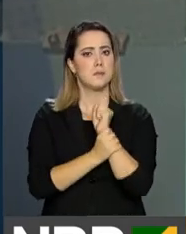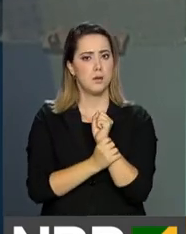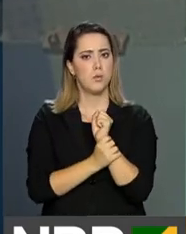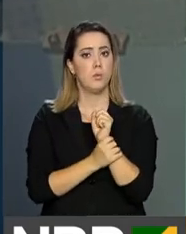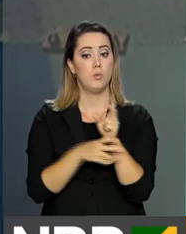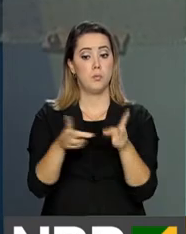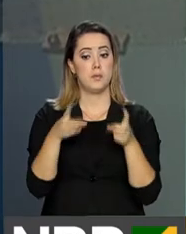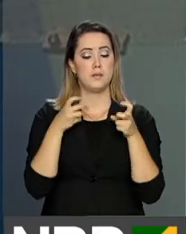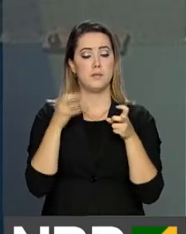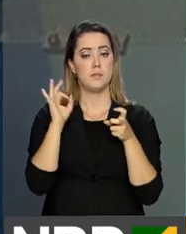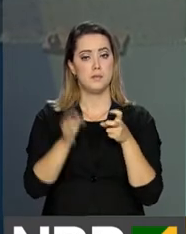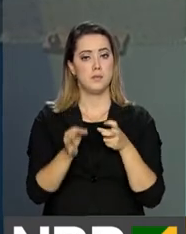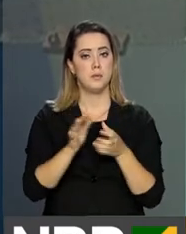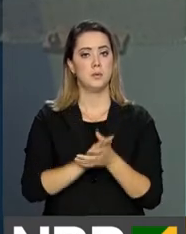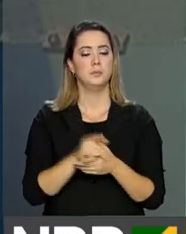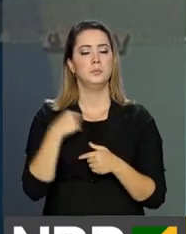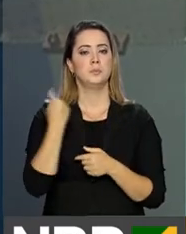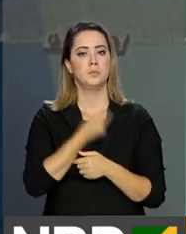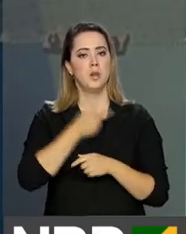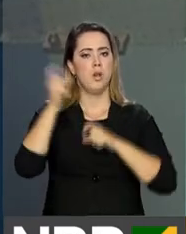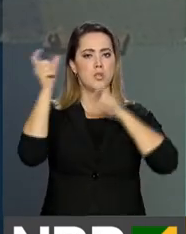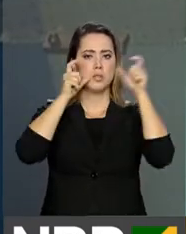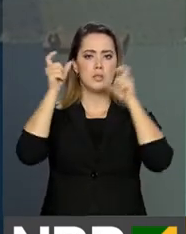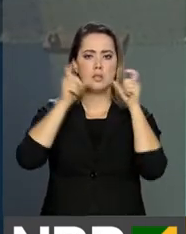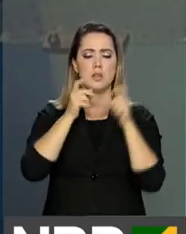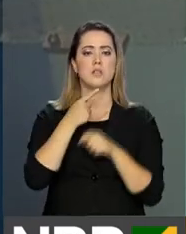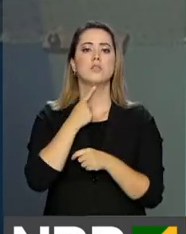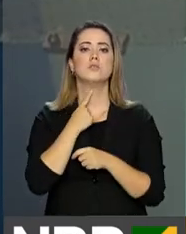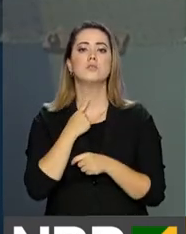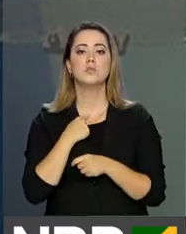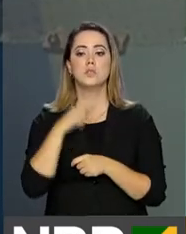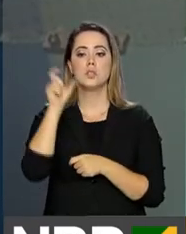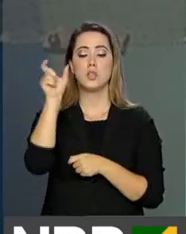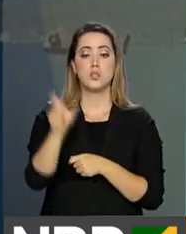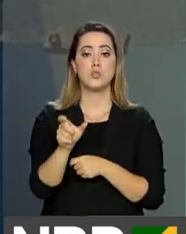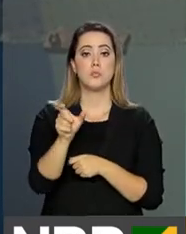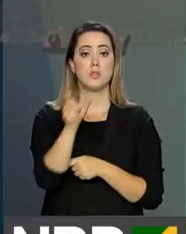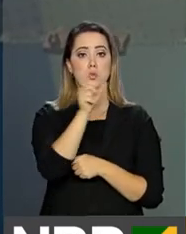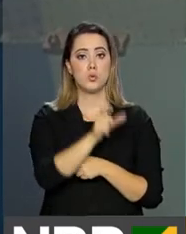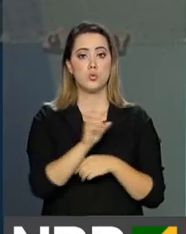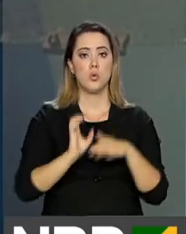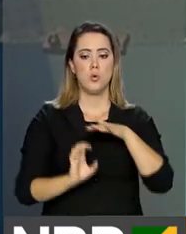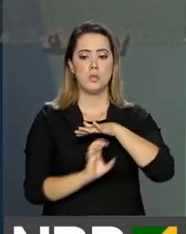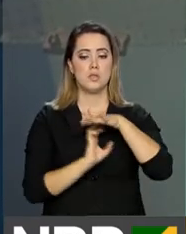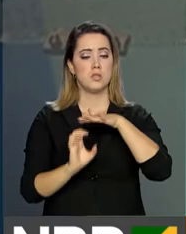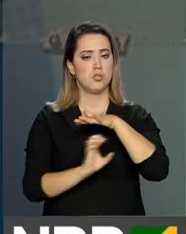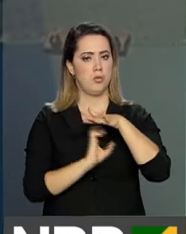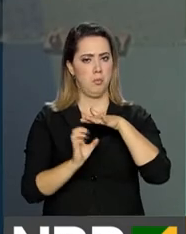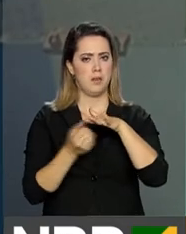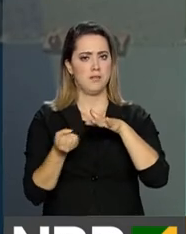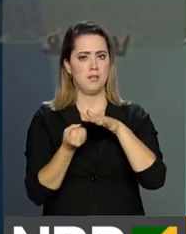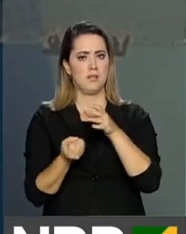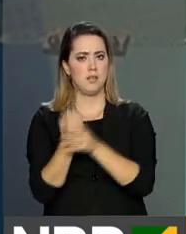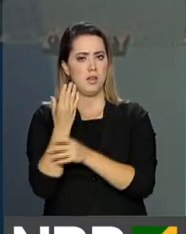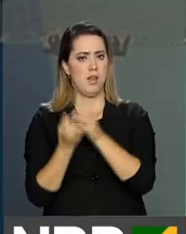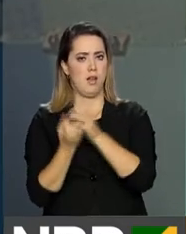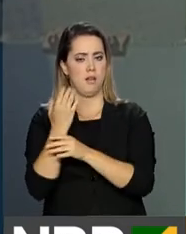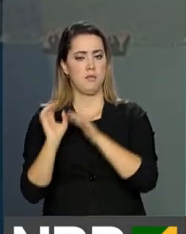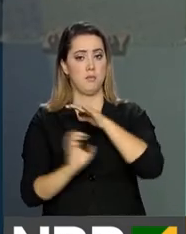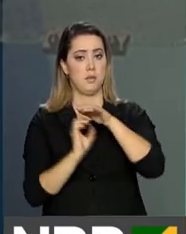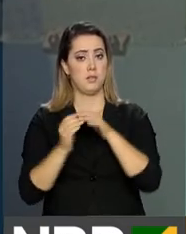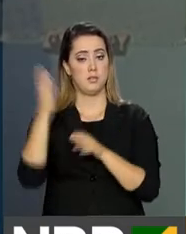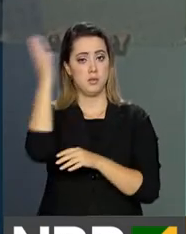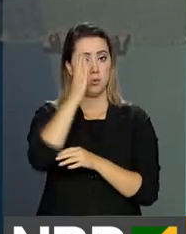isso atraído o interesse de investidores do Brasil e do mundo, até por uma razão singela. Desde